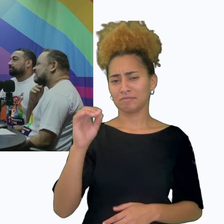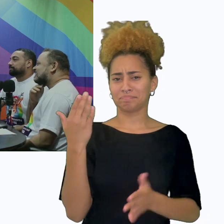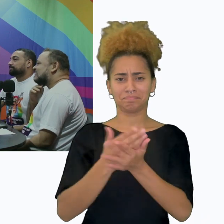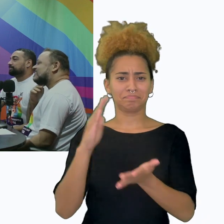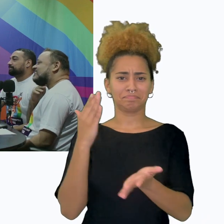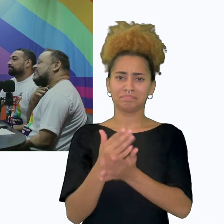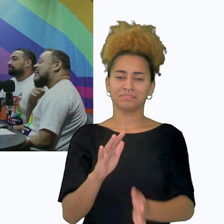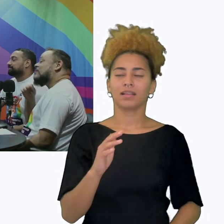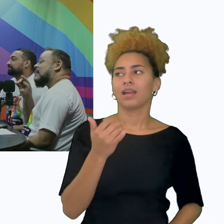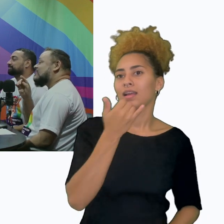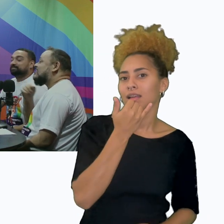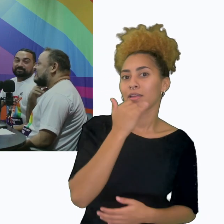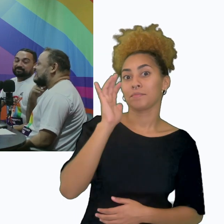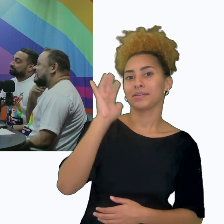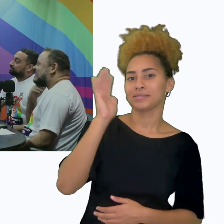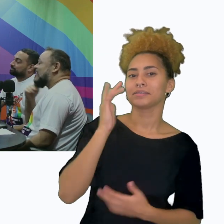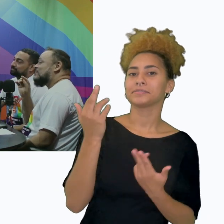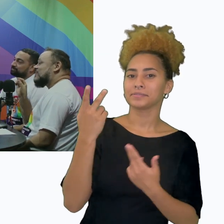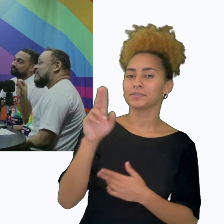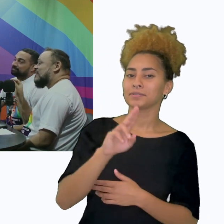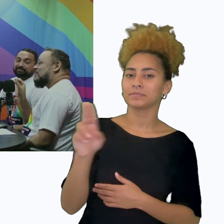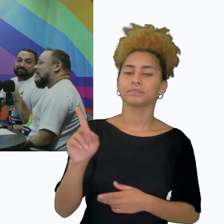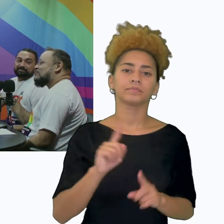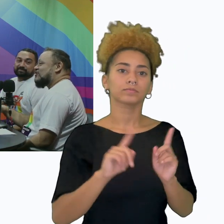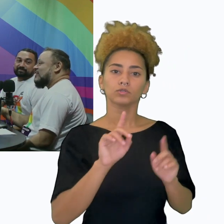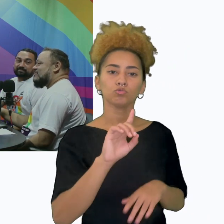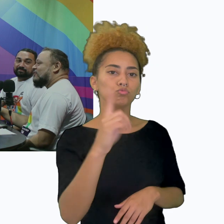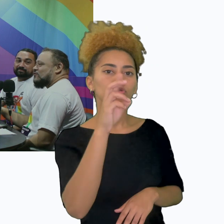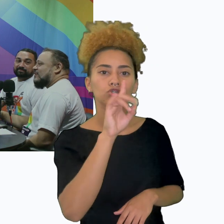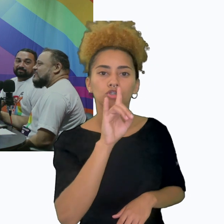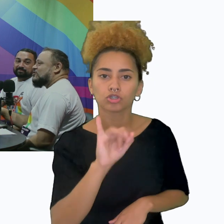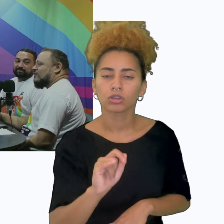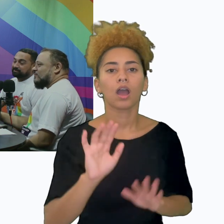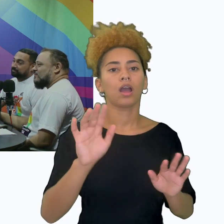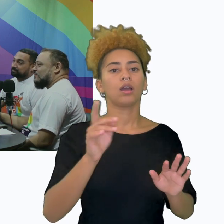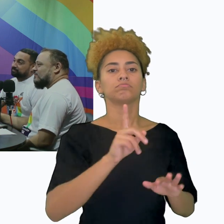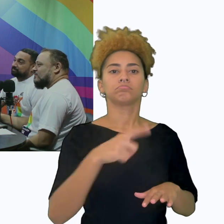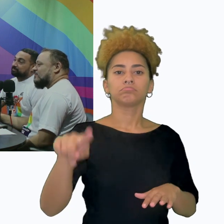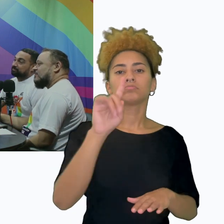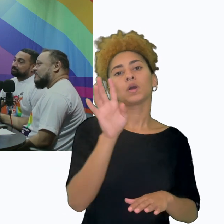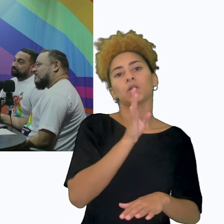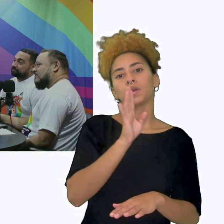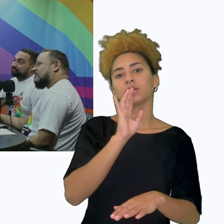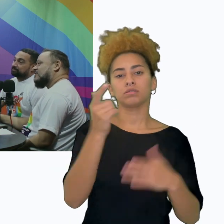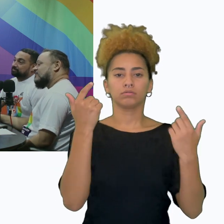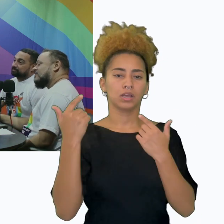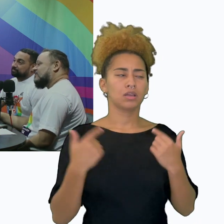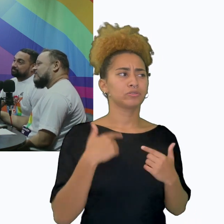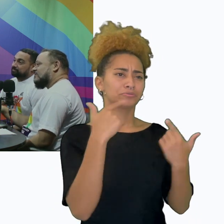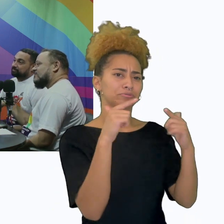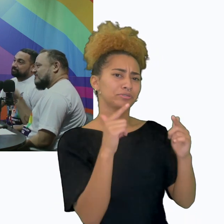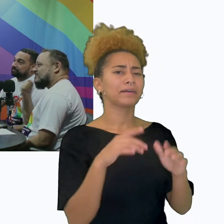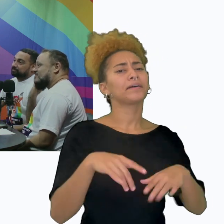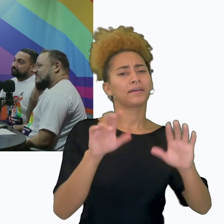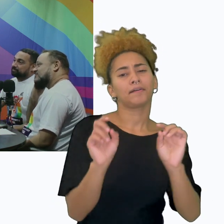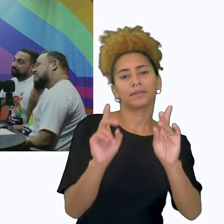não tem nada com Tina Azevedo, não. Eu jurava que era Azevedo. Não, nada a ver, não. Mas o Tina Azevedo foi só nesse dia, então? Não, aí pegou. Aí depois Tina Azevedo não tinha outro